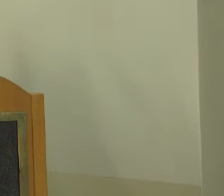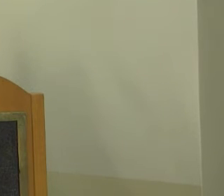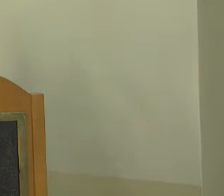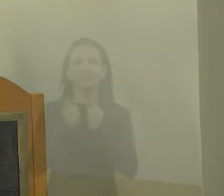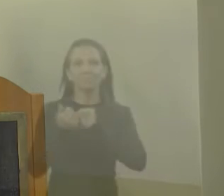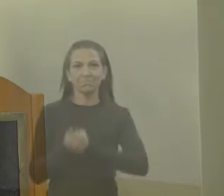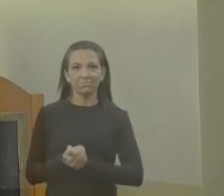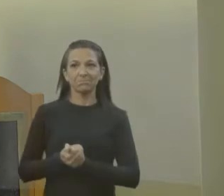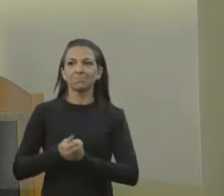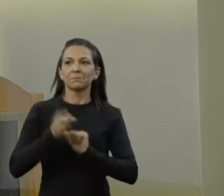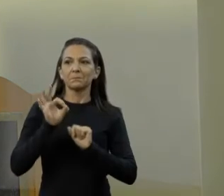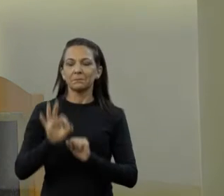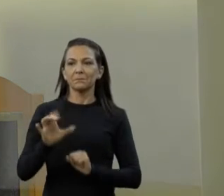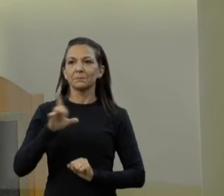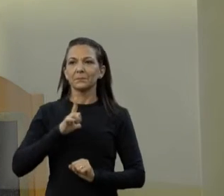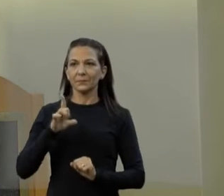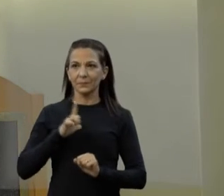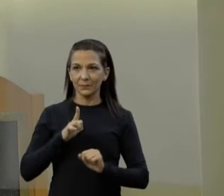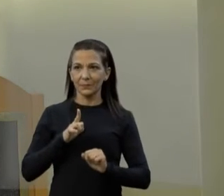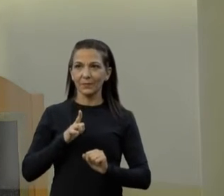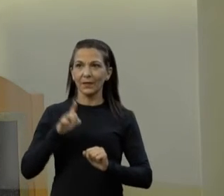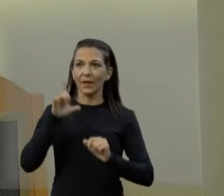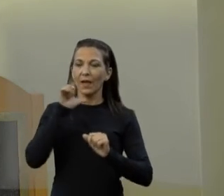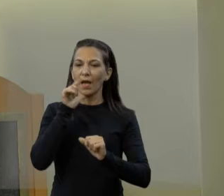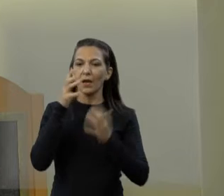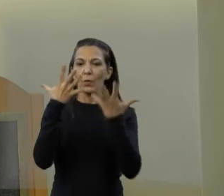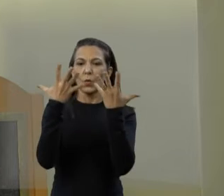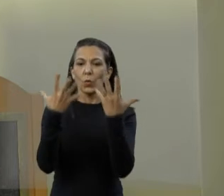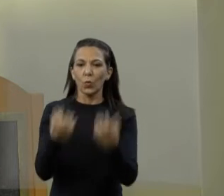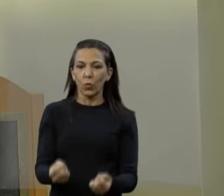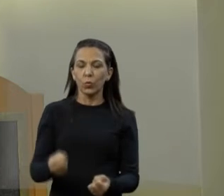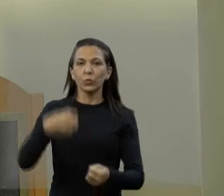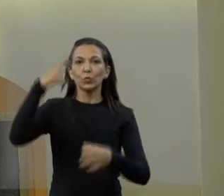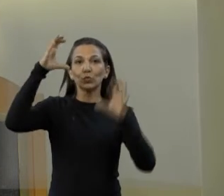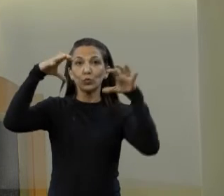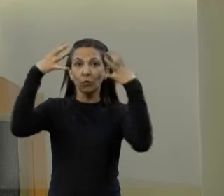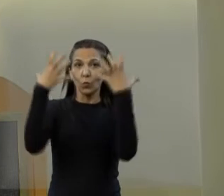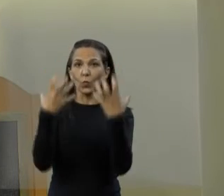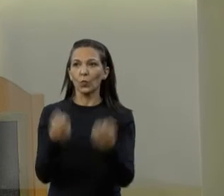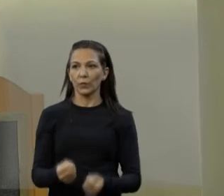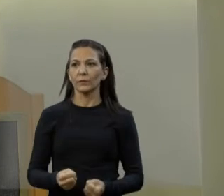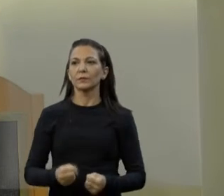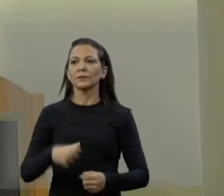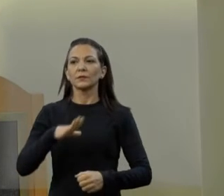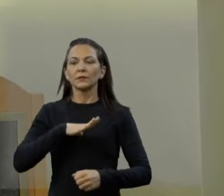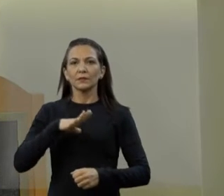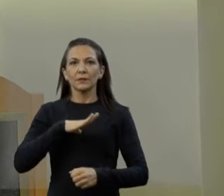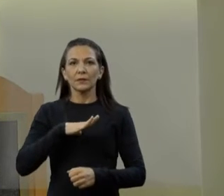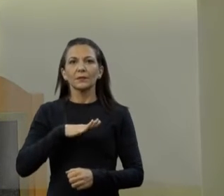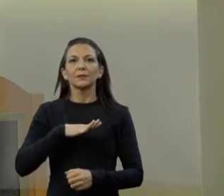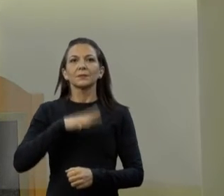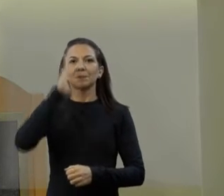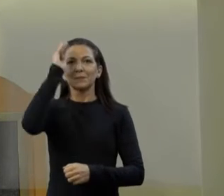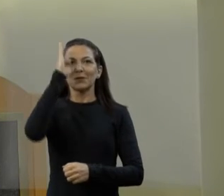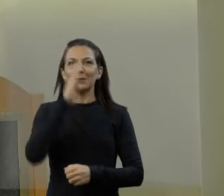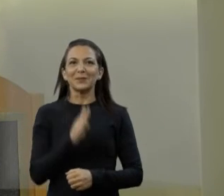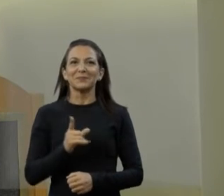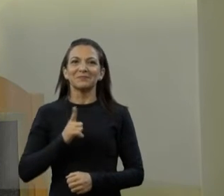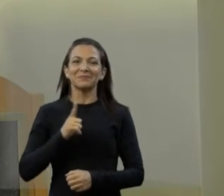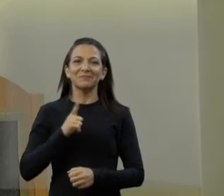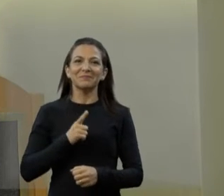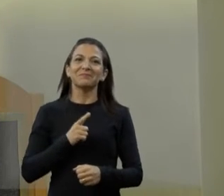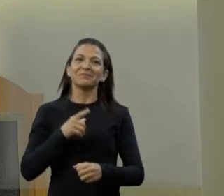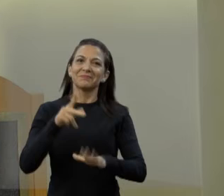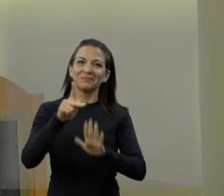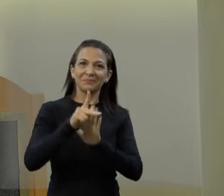readequação no tocante ao sistema de captação de águas pluviais algumas cidades do Brasil já estão implantando esse